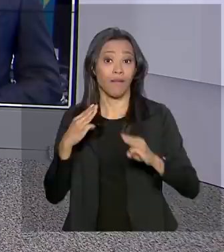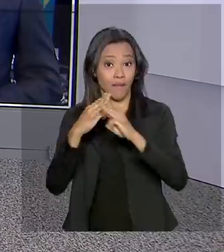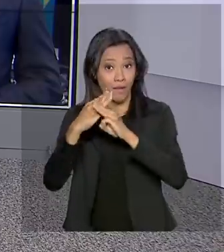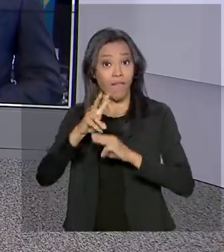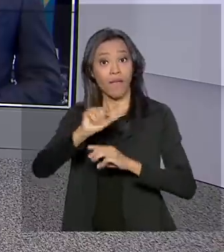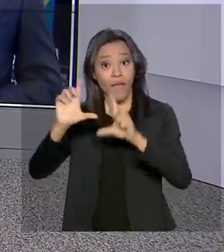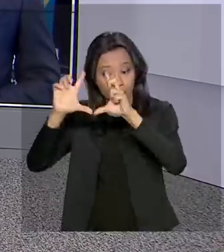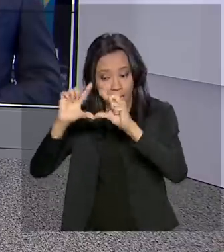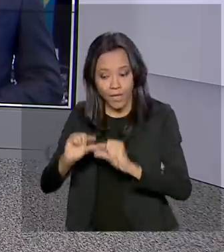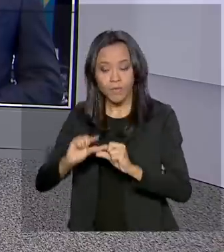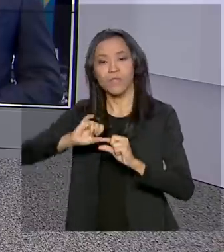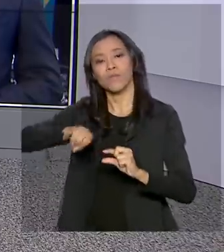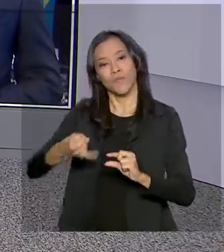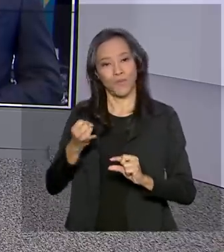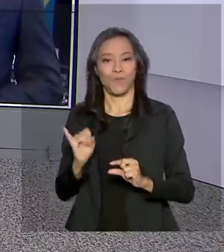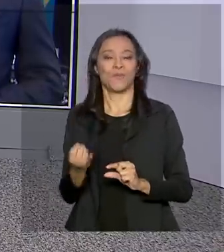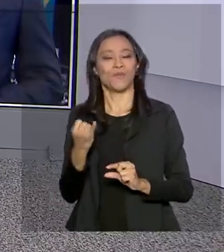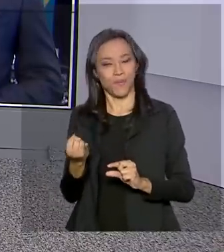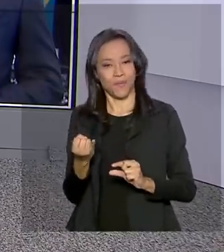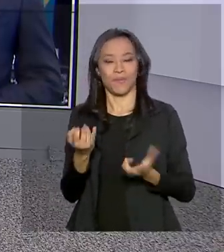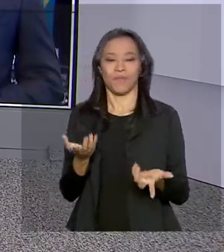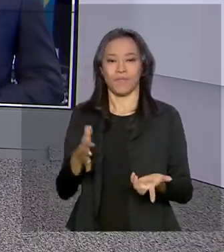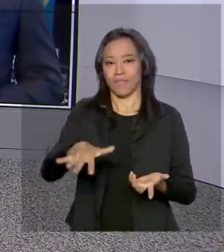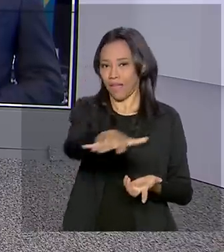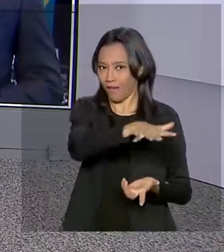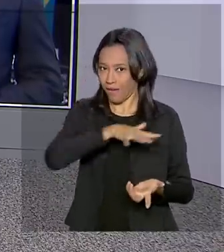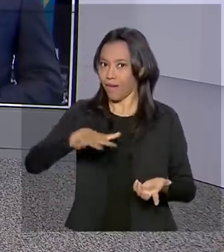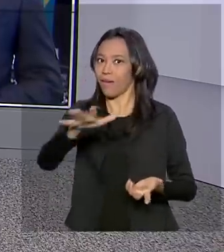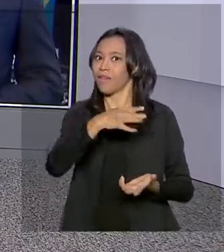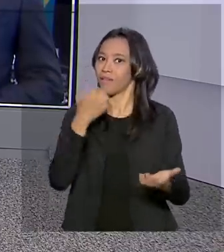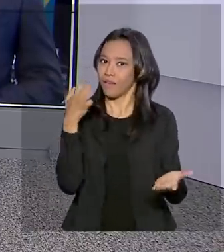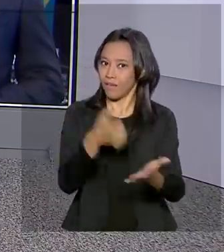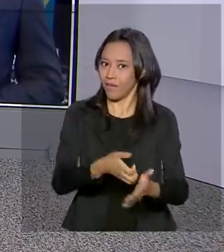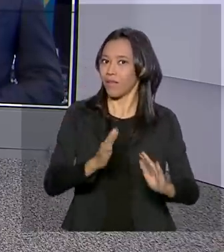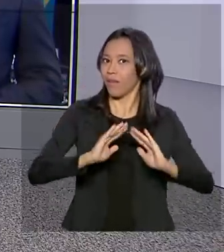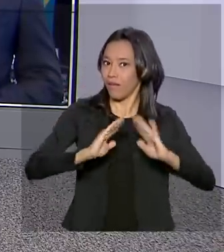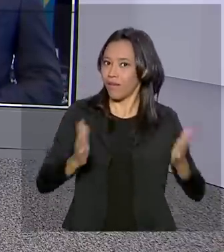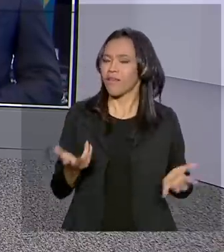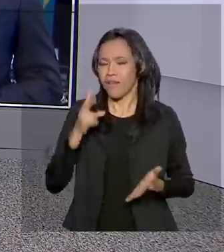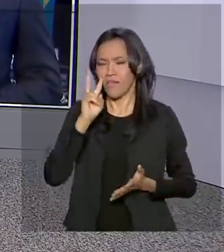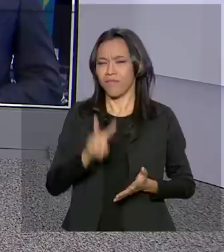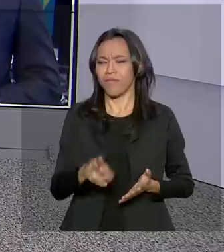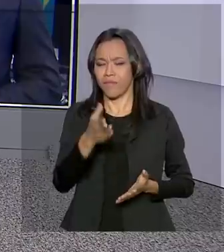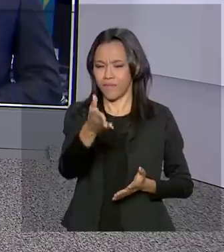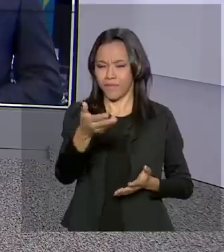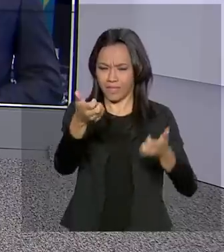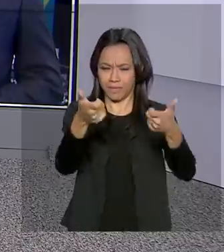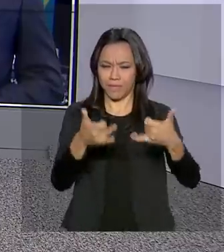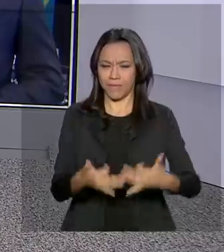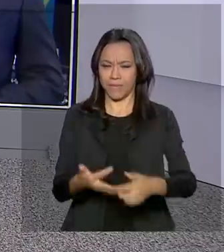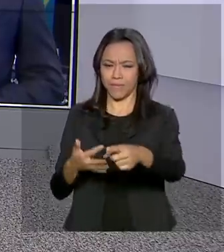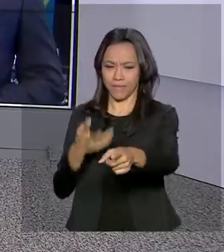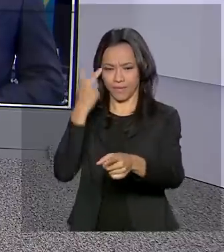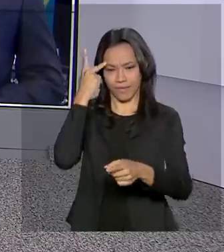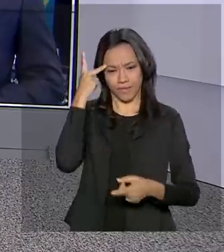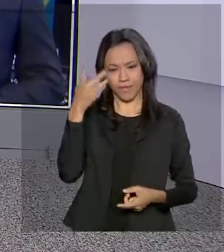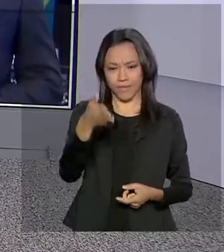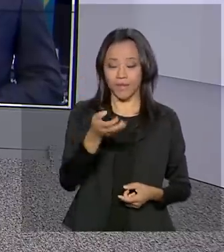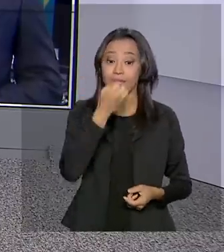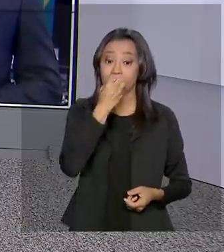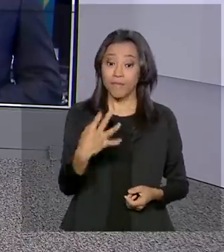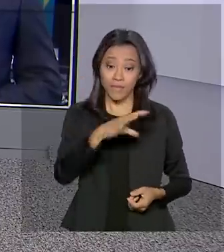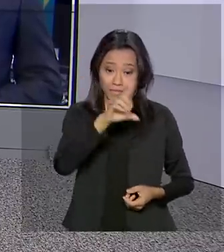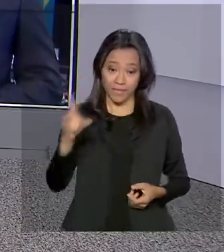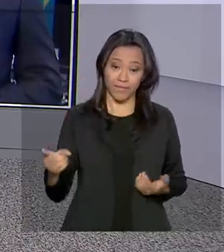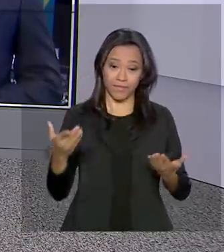taxas de juros para o crédito imobiliário vamos conversar então com repórter ricardo ferraz lá de são paulo que tem as informações para gente